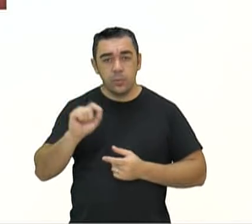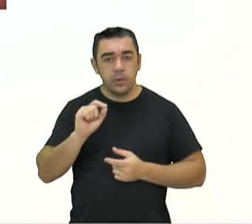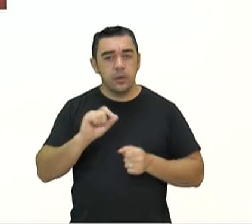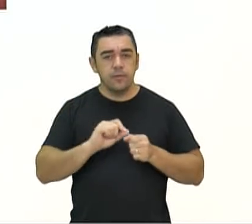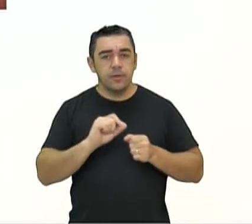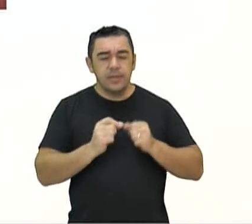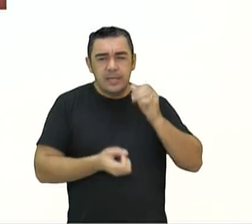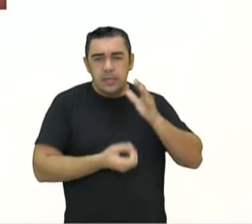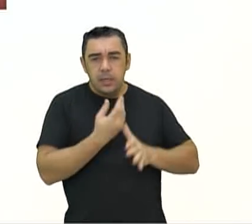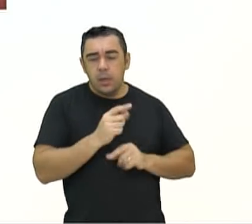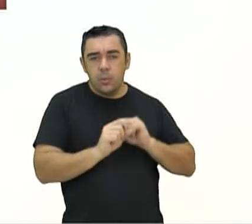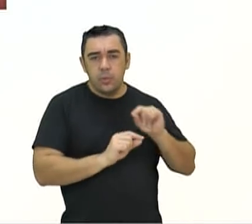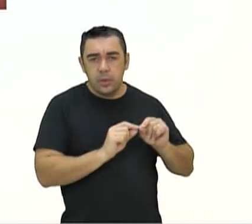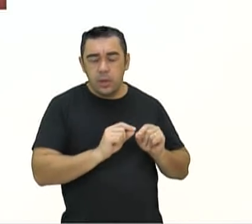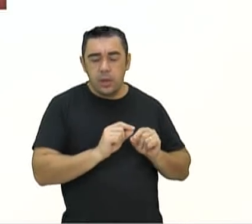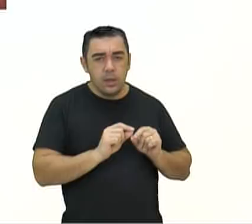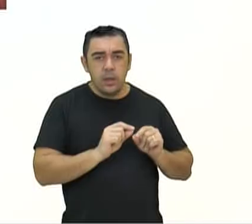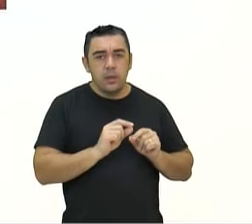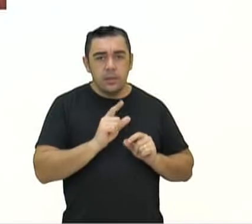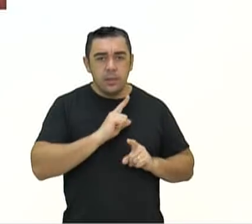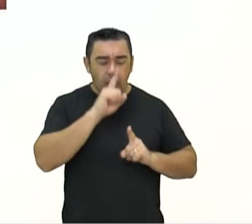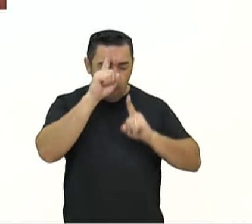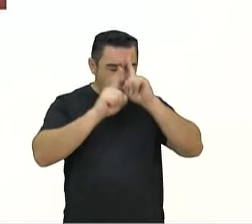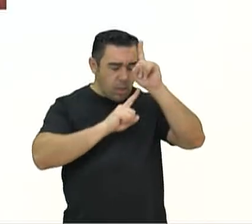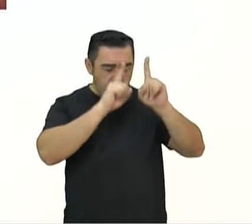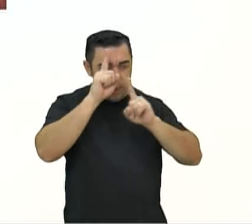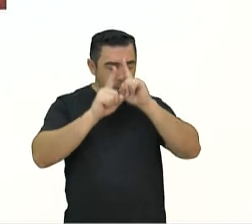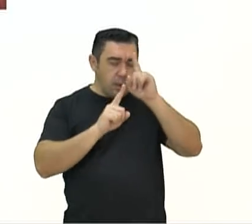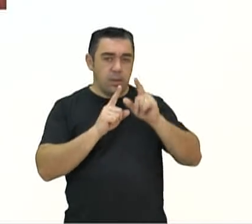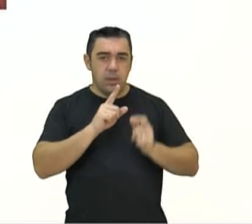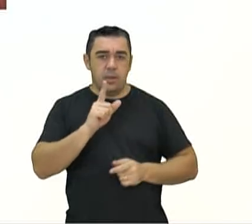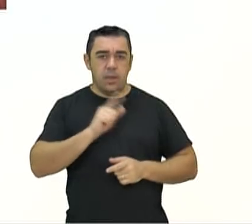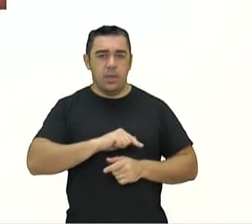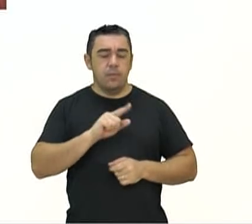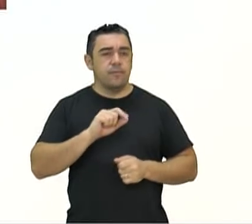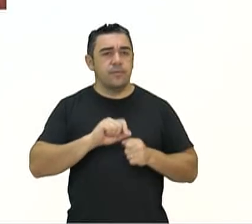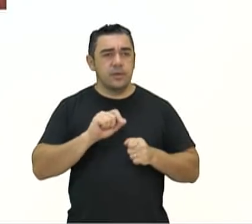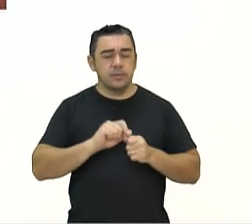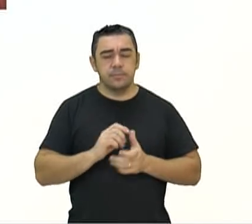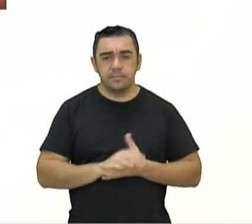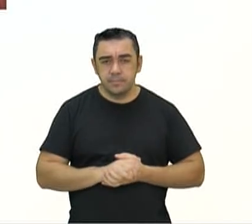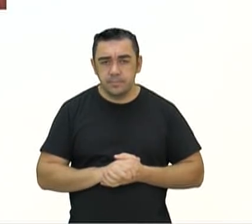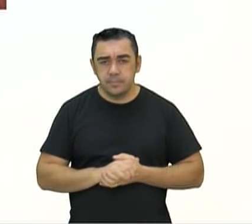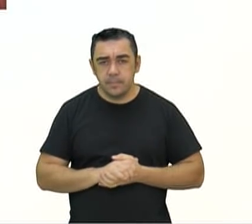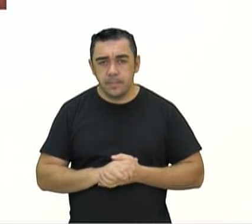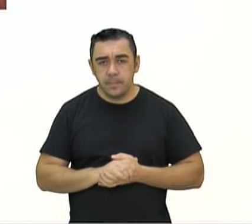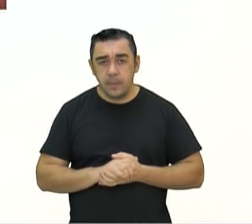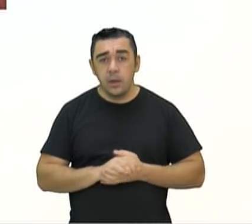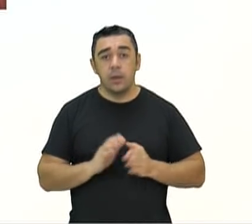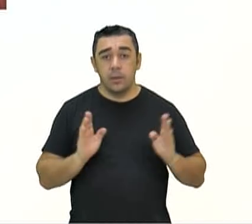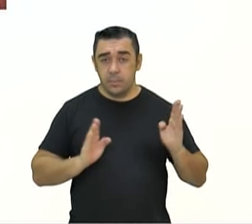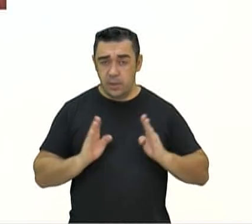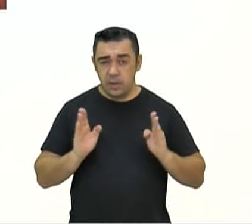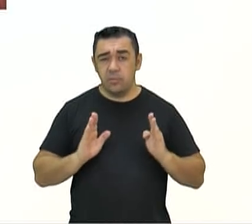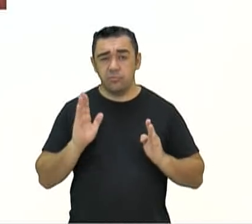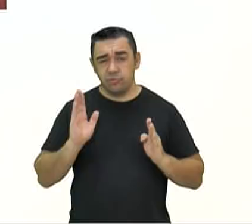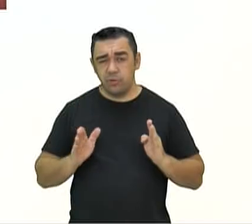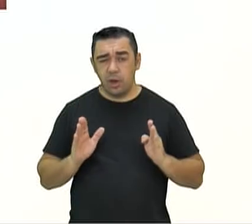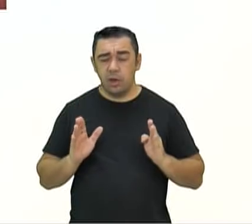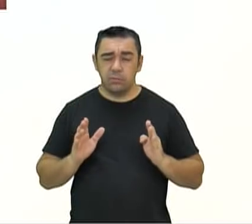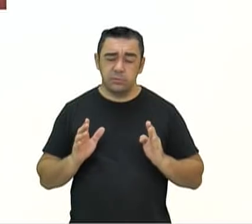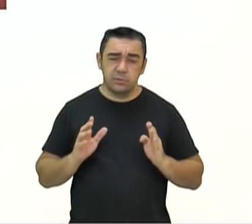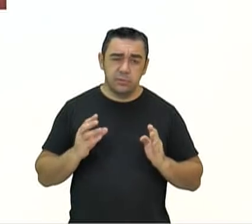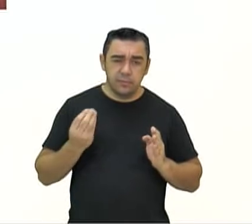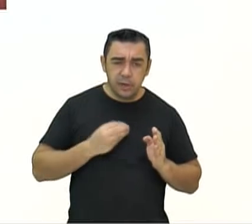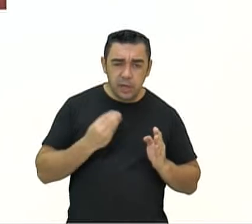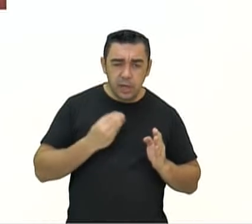criar universos bastante criativos a partir de situações inusitadas. Após um período de vacas magras, em que